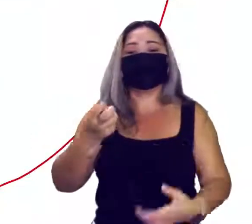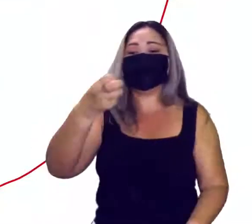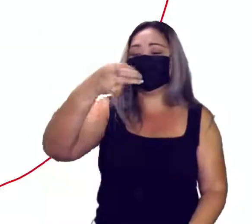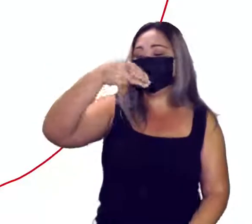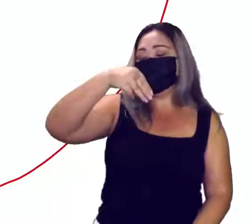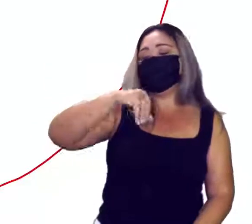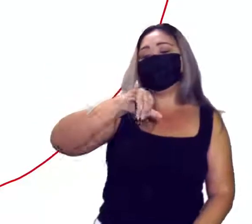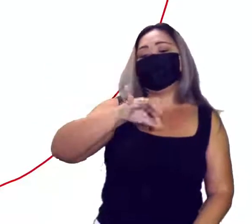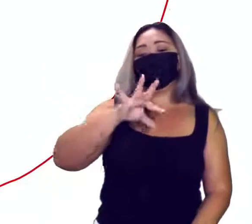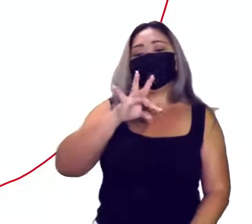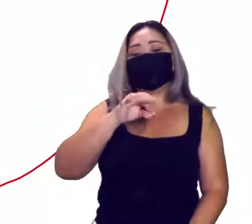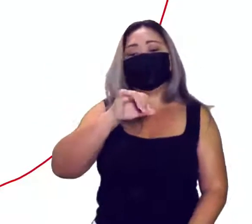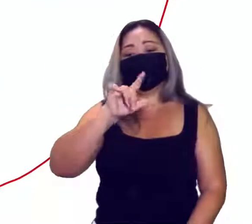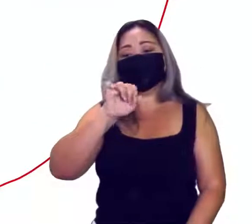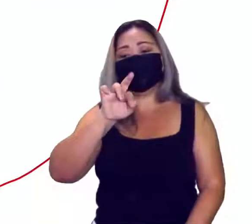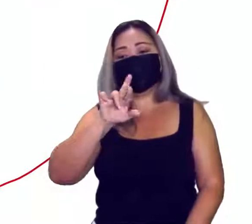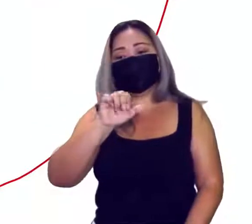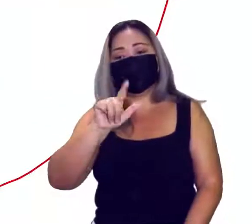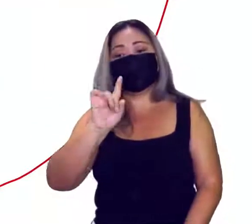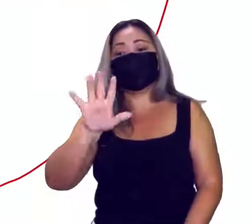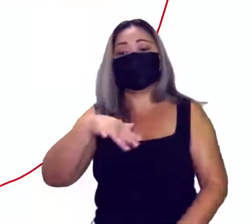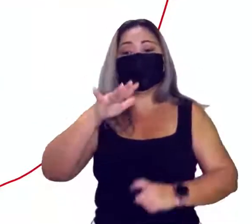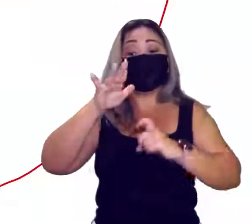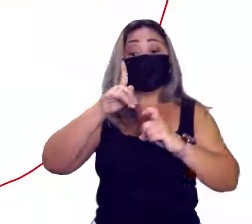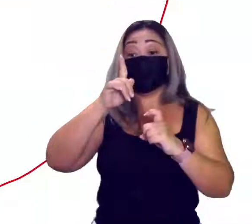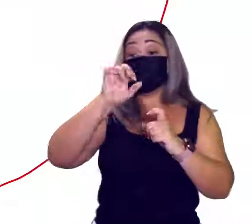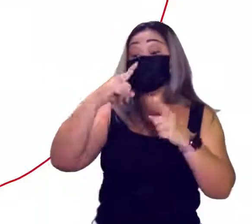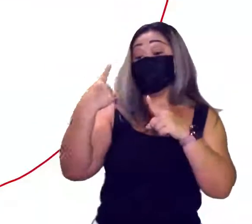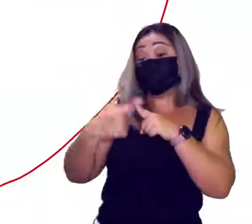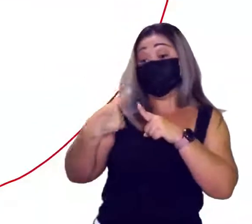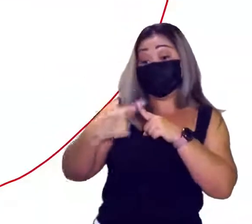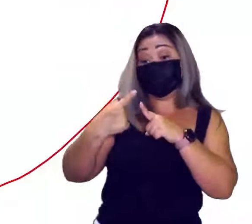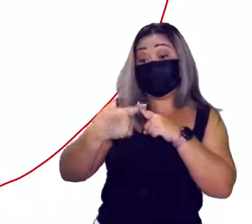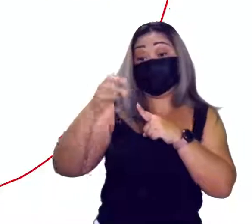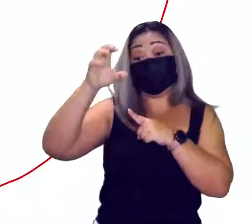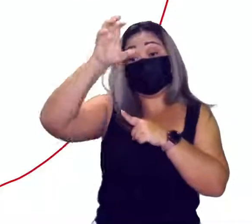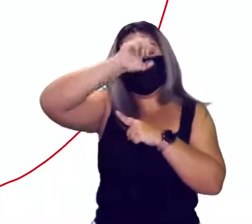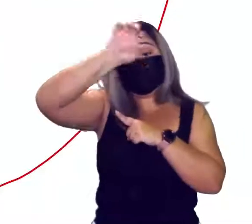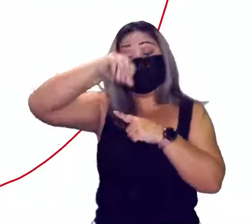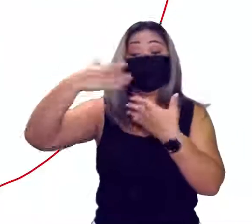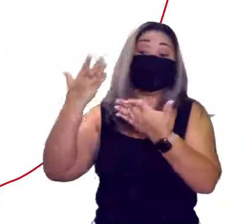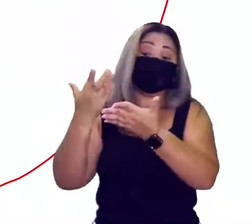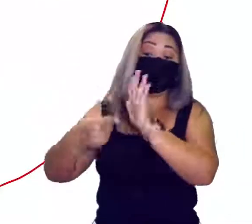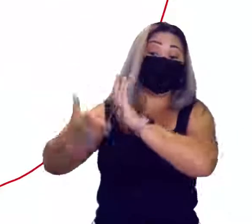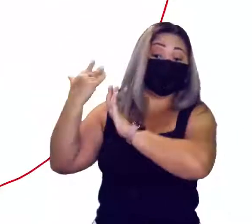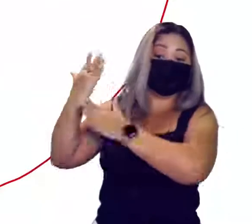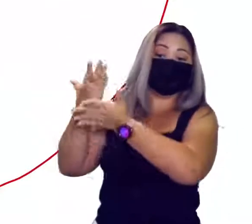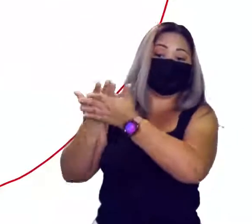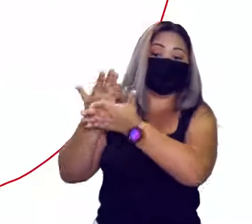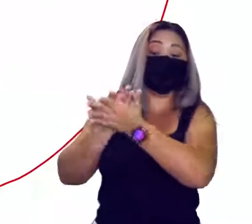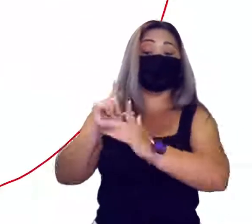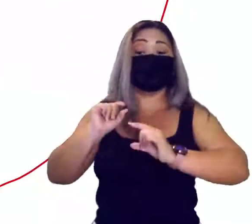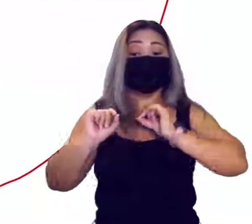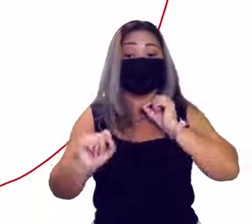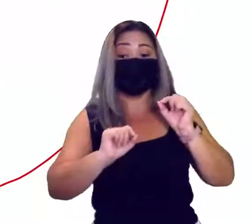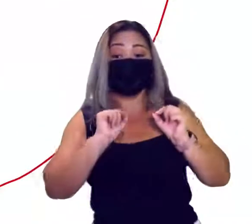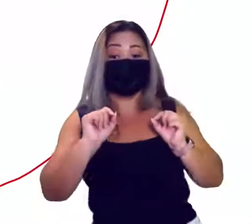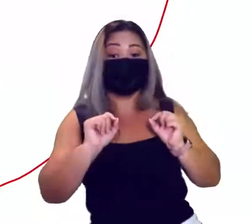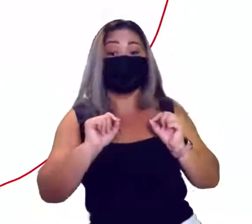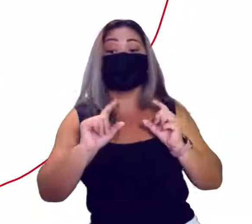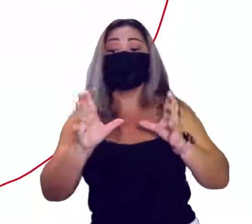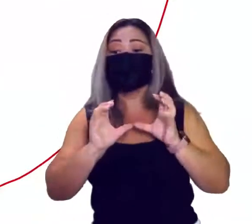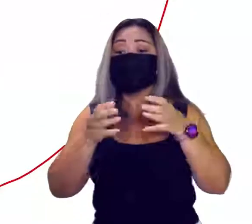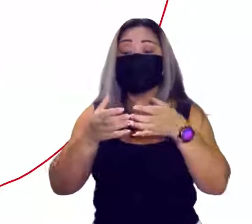grega. Então, por que isso? Porque nós aprendemos na aula anterior que mitologia